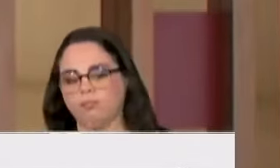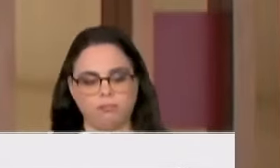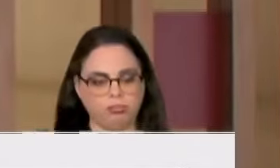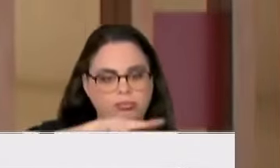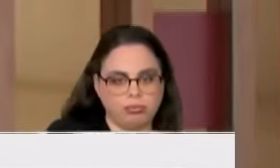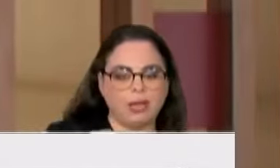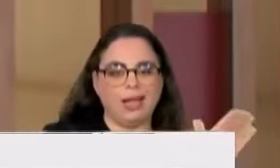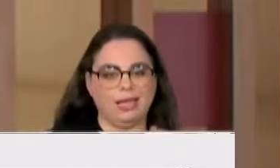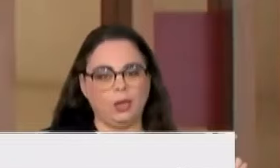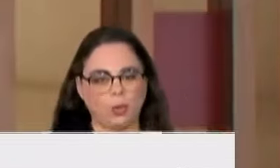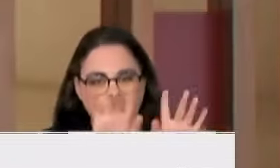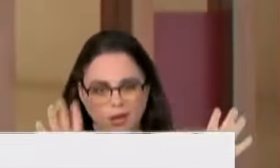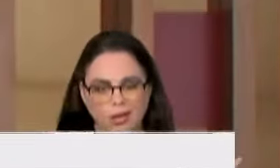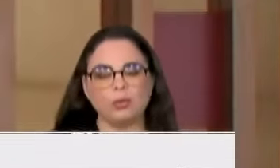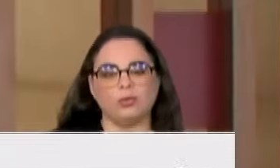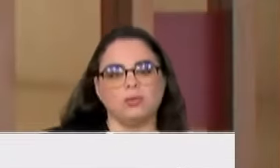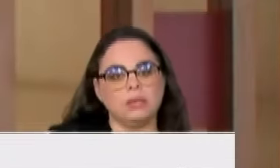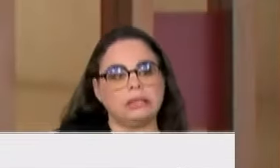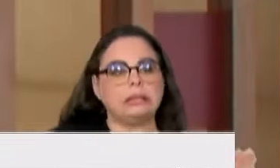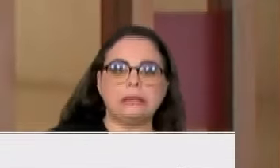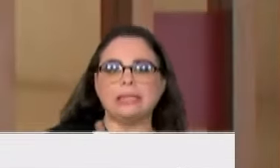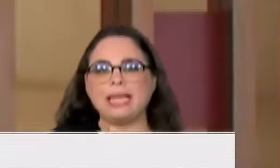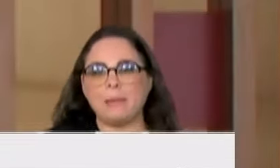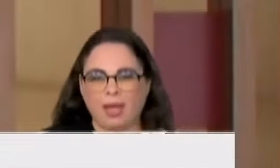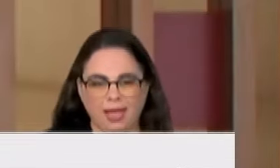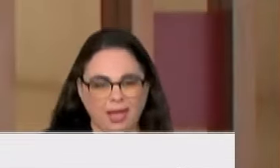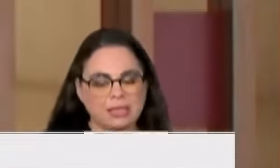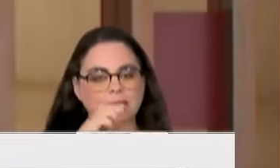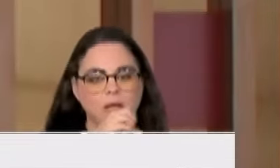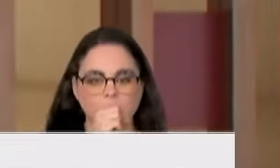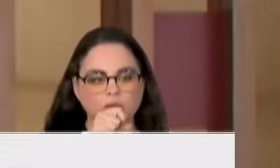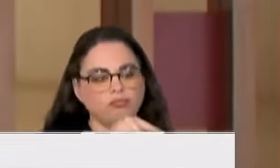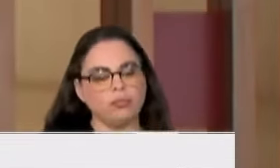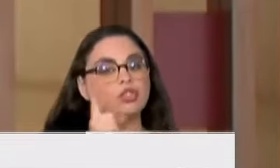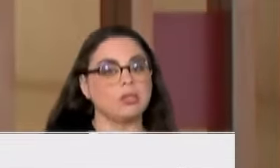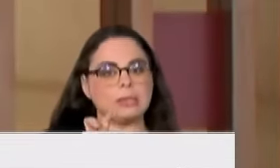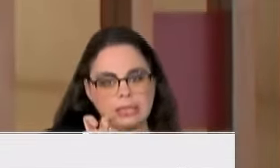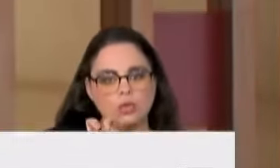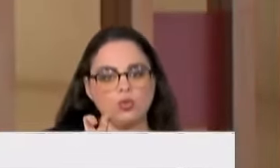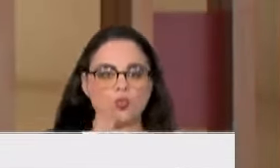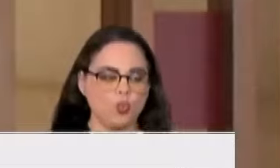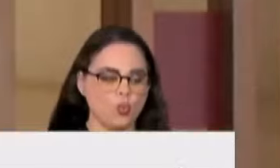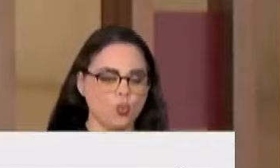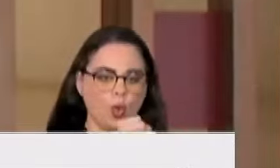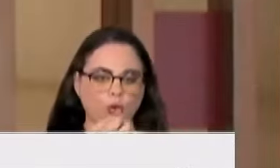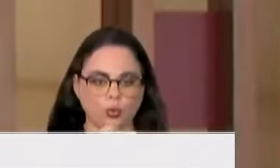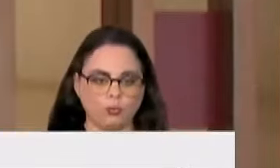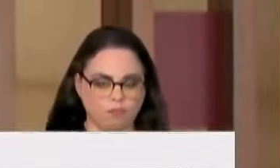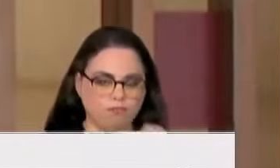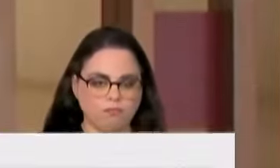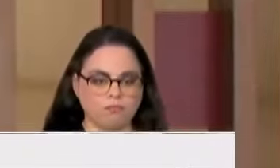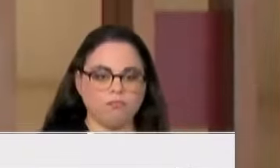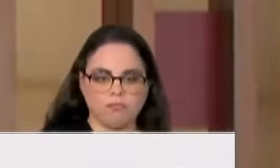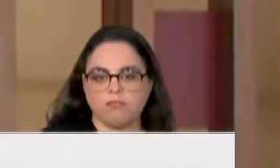até Guarulhos, chegando no início da manhã de sábado, já no dia 5, em torno de 8 horas da manhã, na base